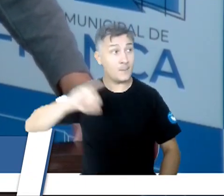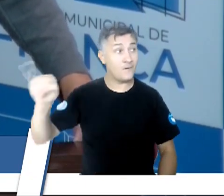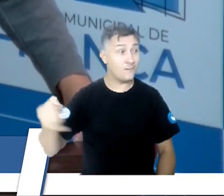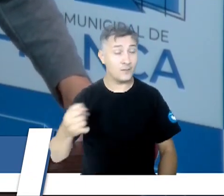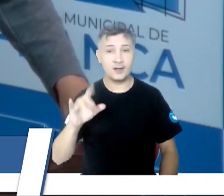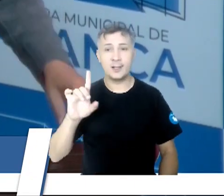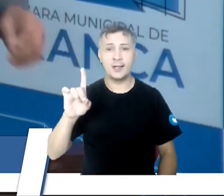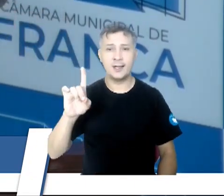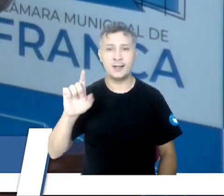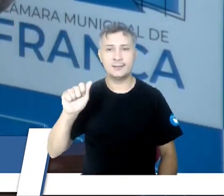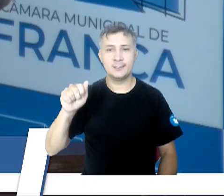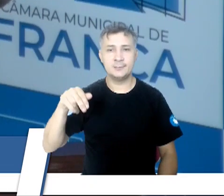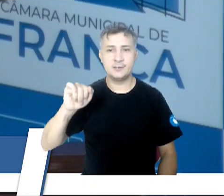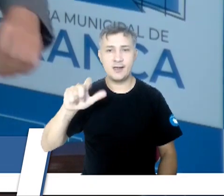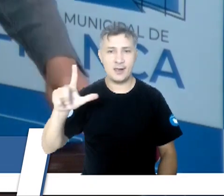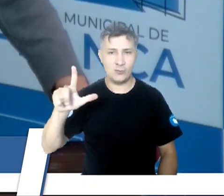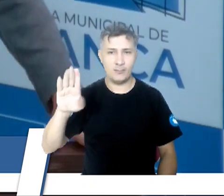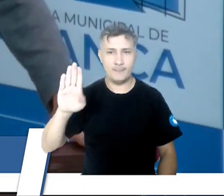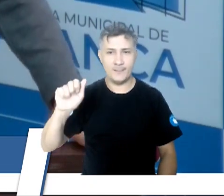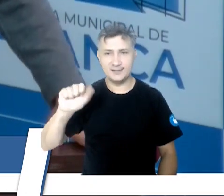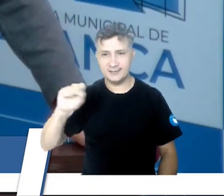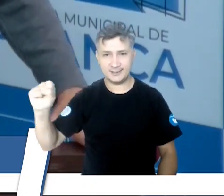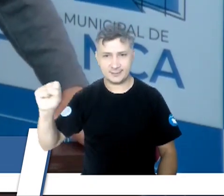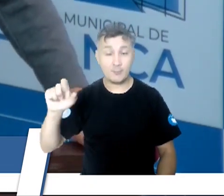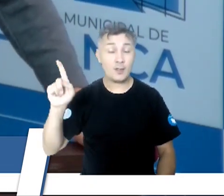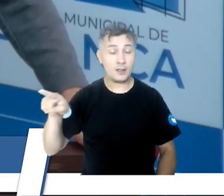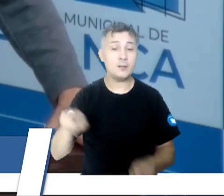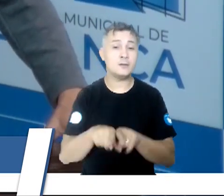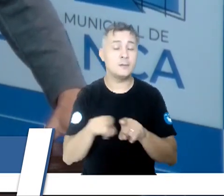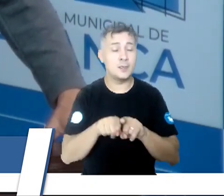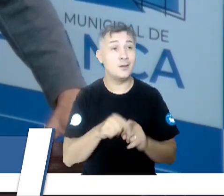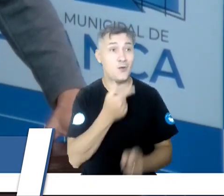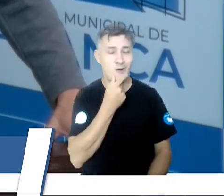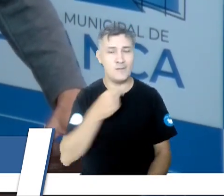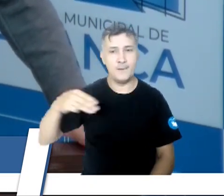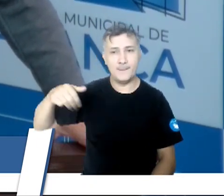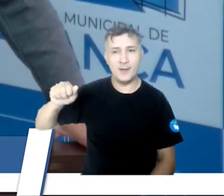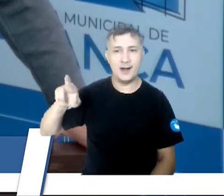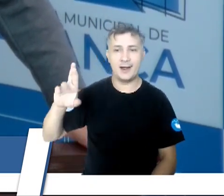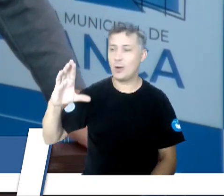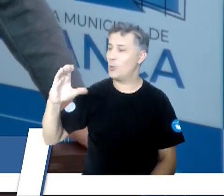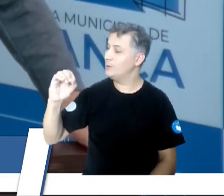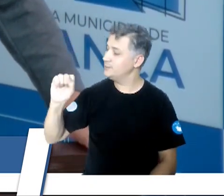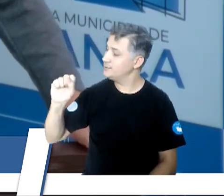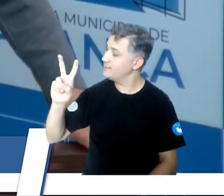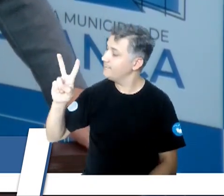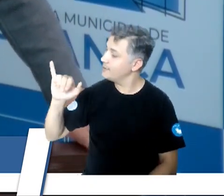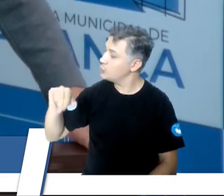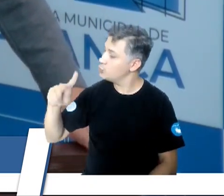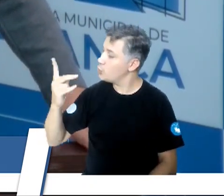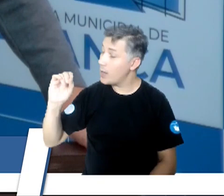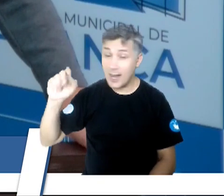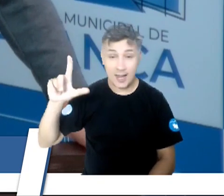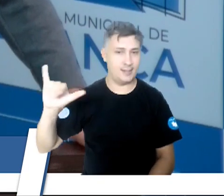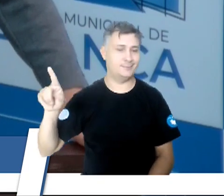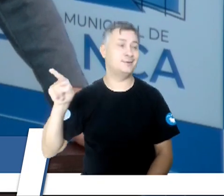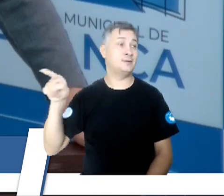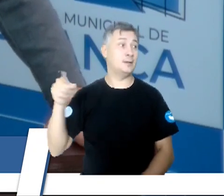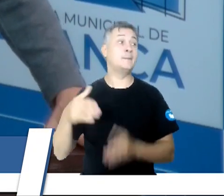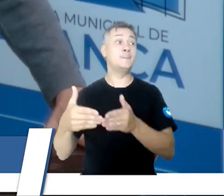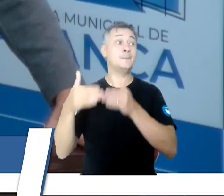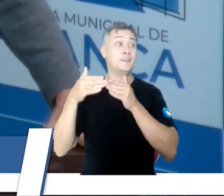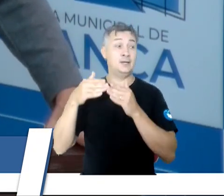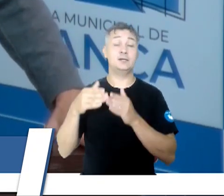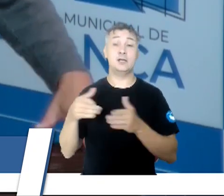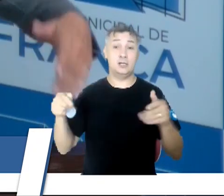abertura lá com o Marcos Vignoli, e fazer o pedido a ele, aproveitando que esse ano todos